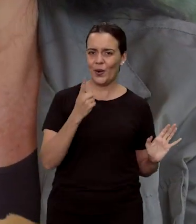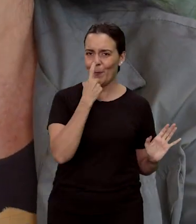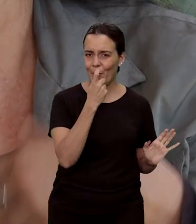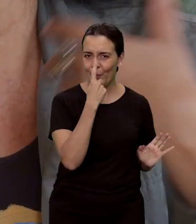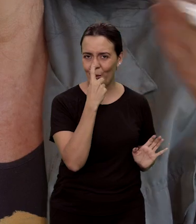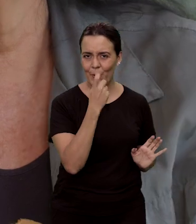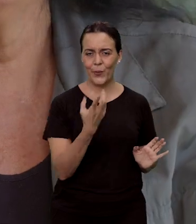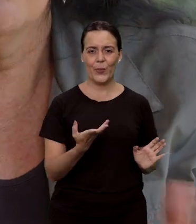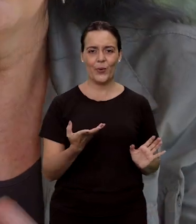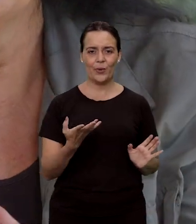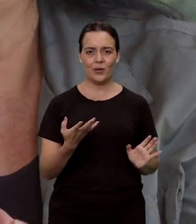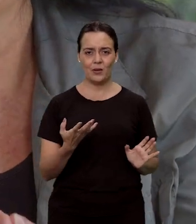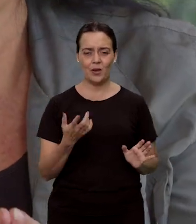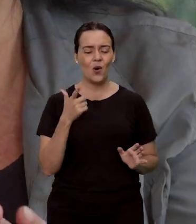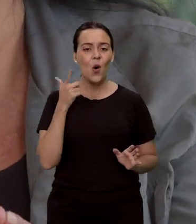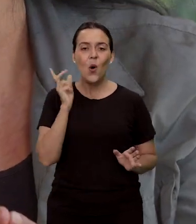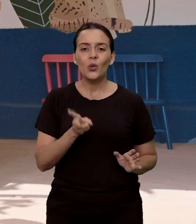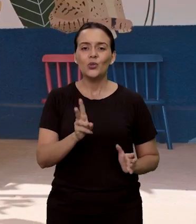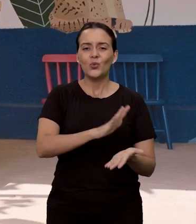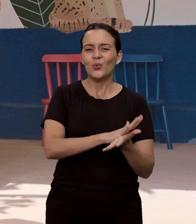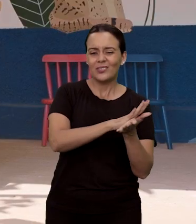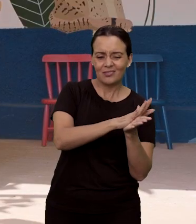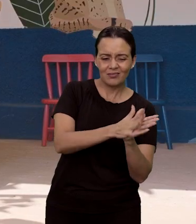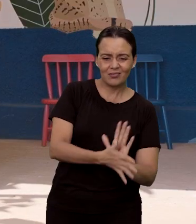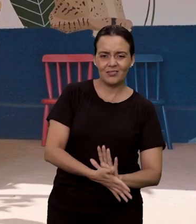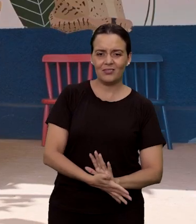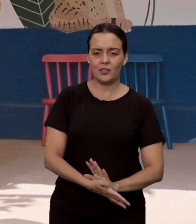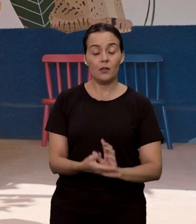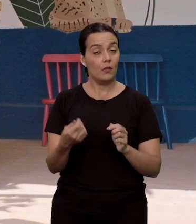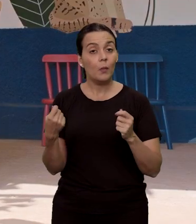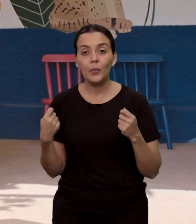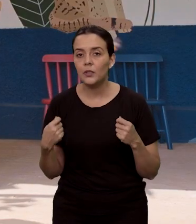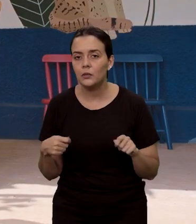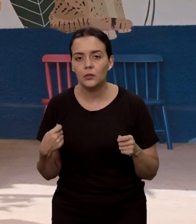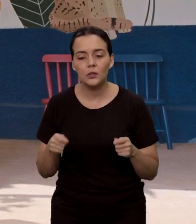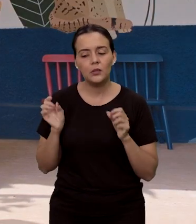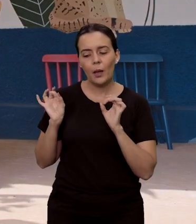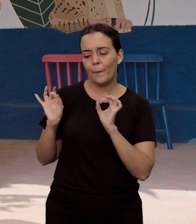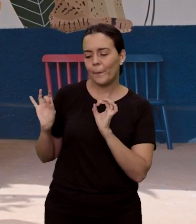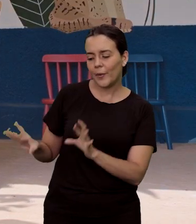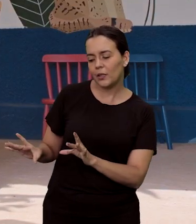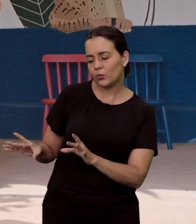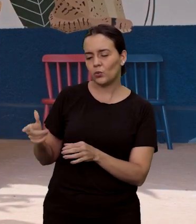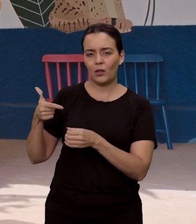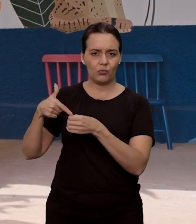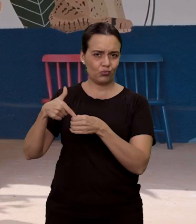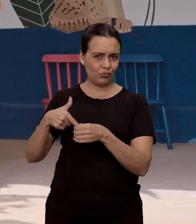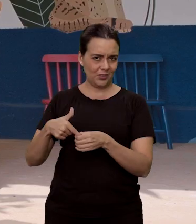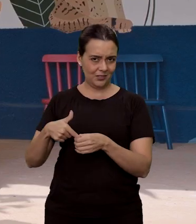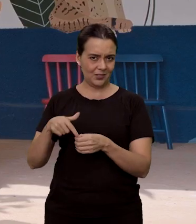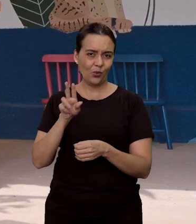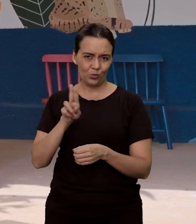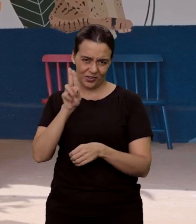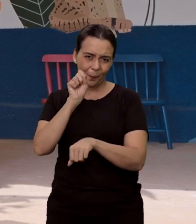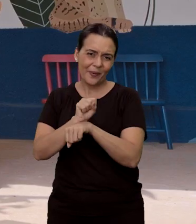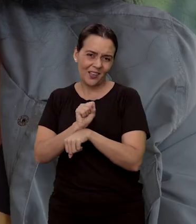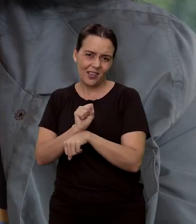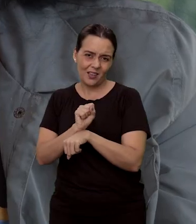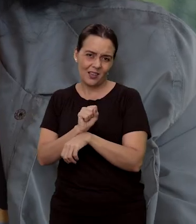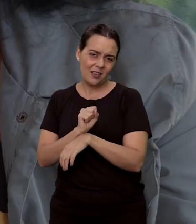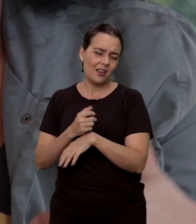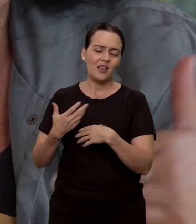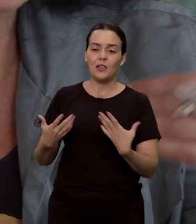continuem a poluir, continuem a degradar. Então, a gente vai ter que abandonar combustível fóssil, a gente vai ter que